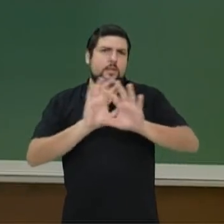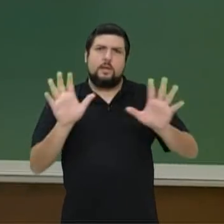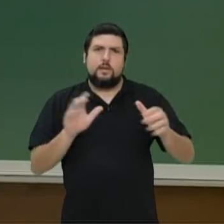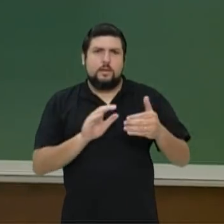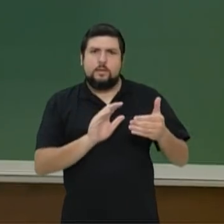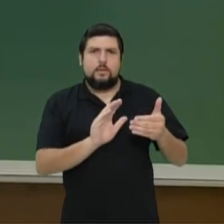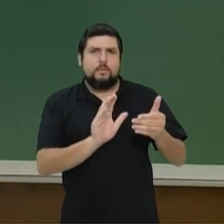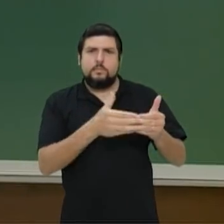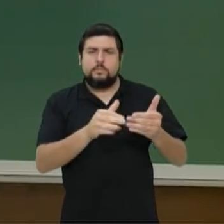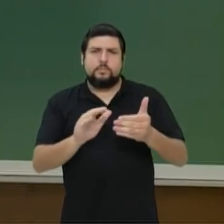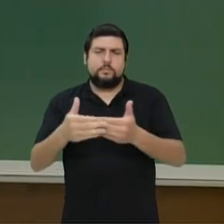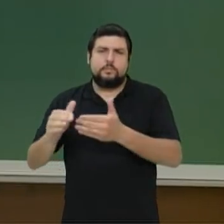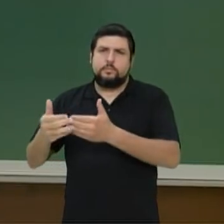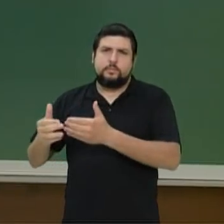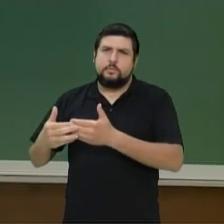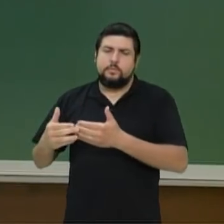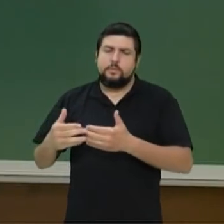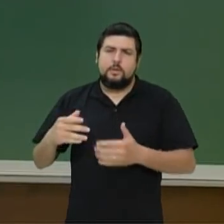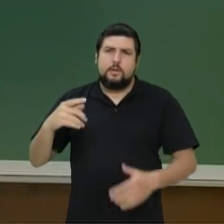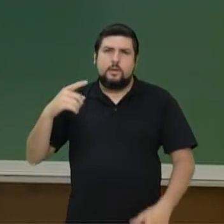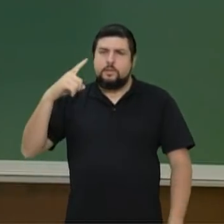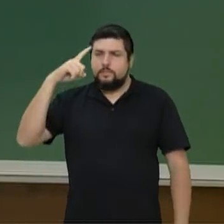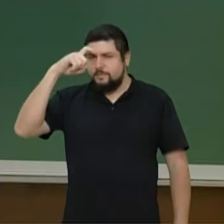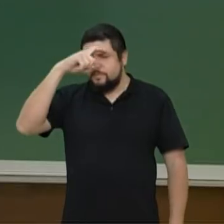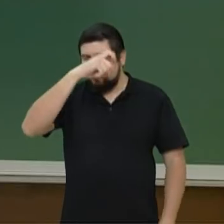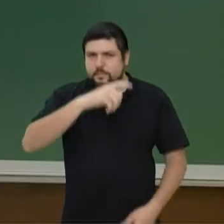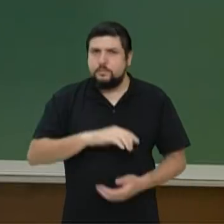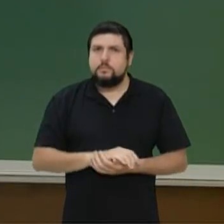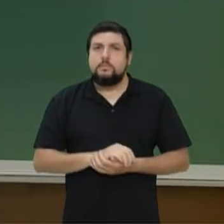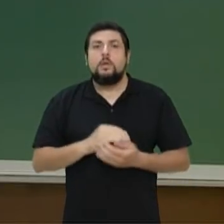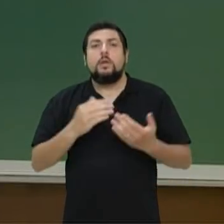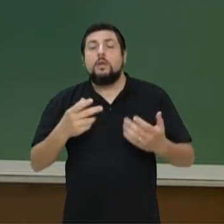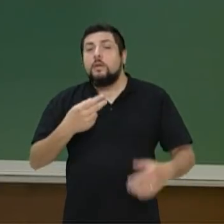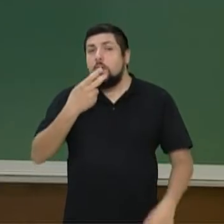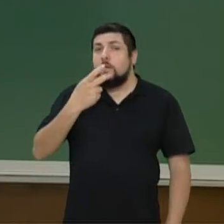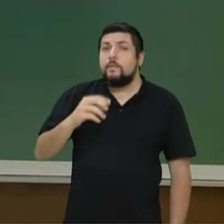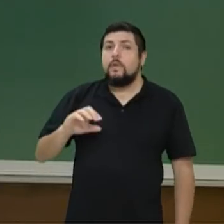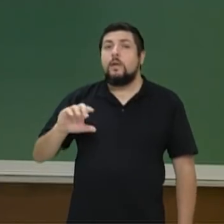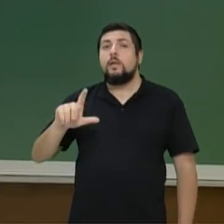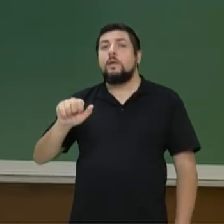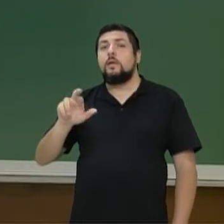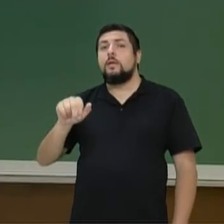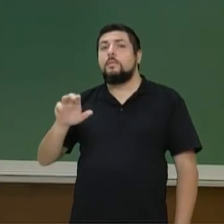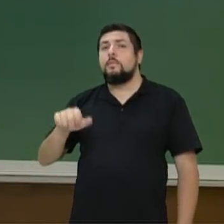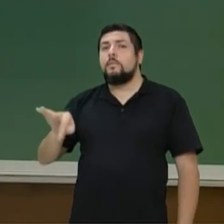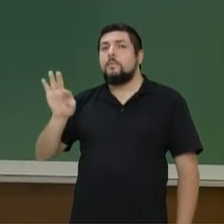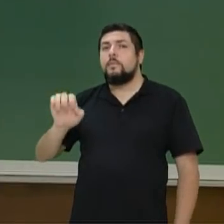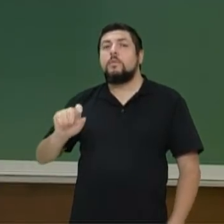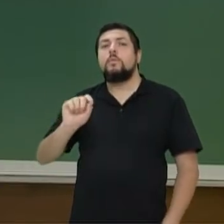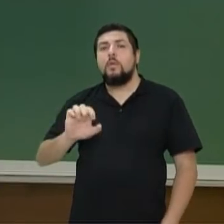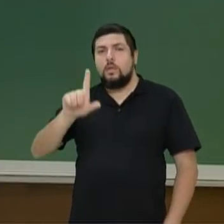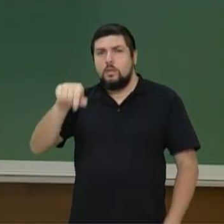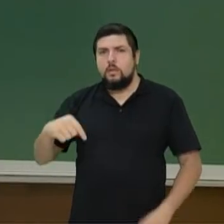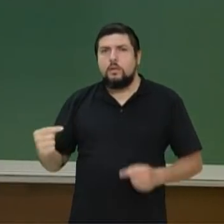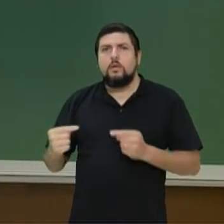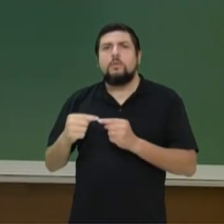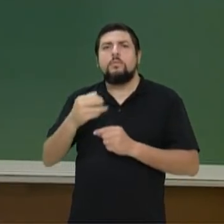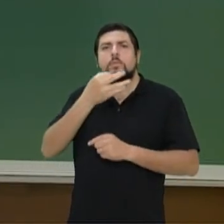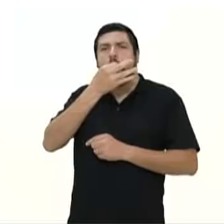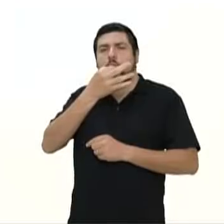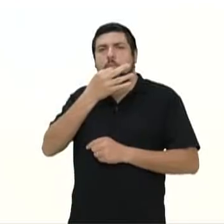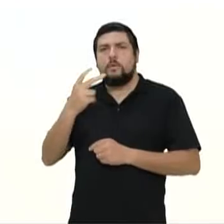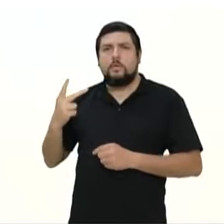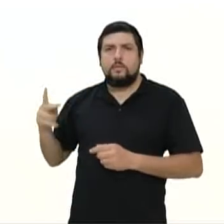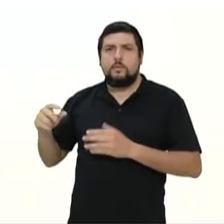longe de acontecer, né? Então, até o termo aqui claramente já está ali indicando uma opinião, não é mesmo? E é a